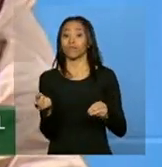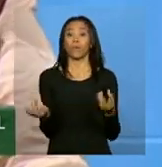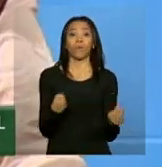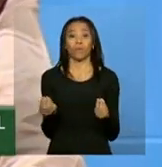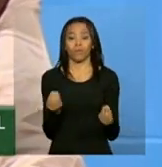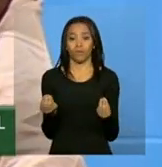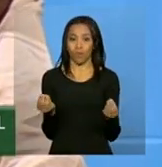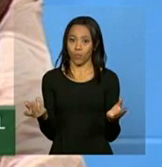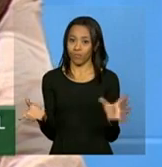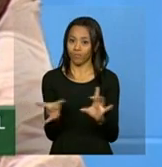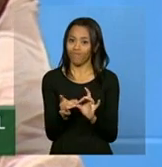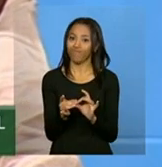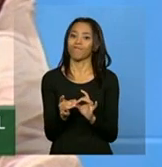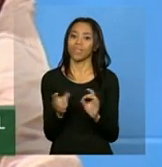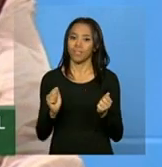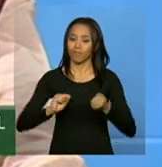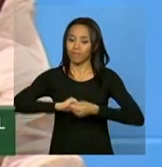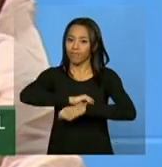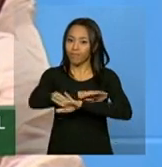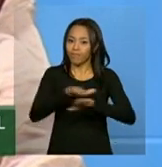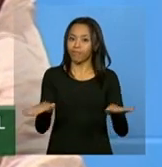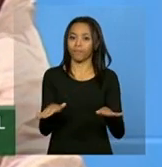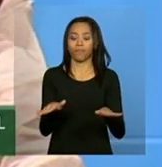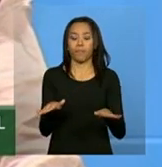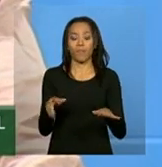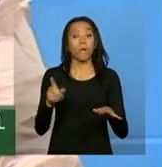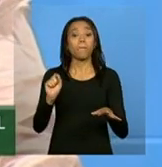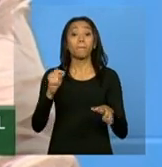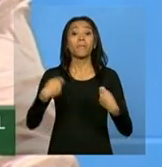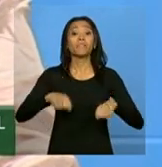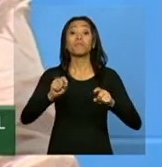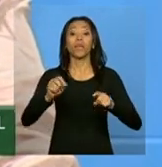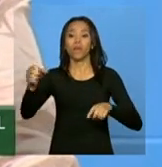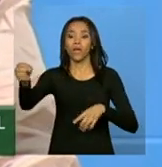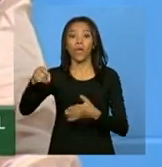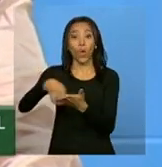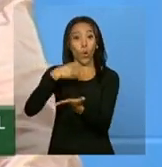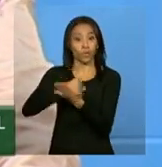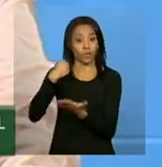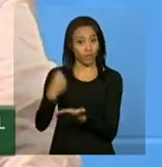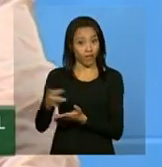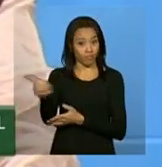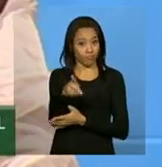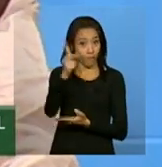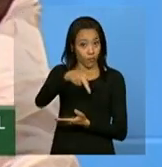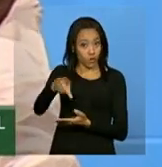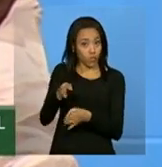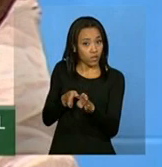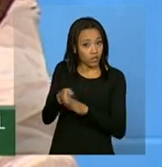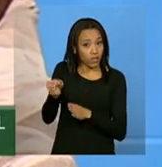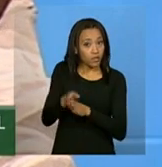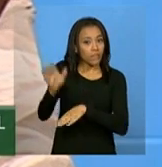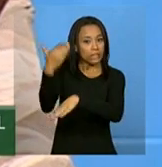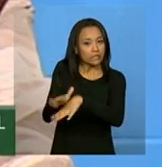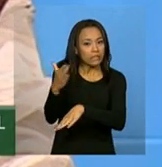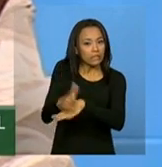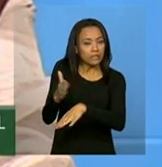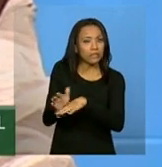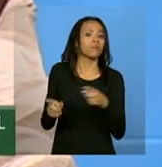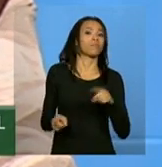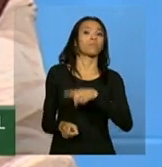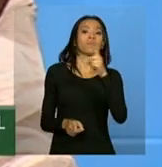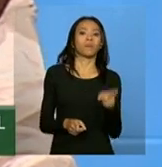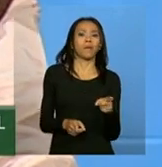existir. Então, o que, é que nós precisamos? Precisamos contratar professores, capacitá-los. Precisamos